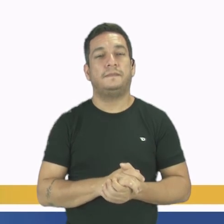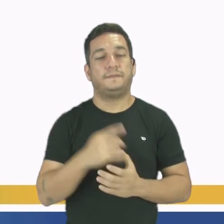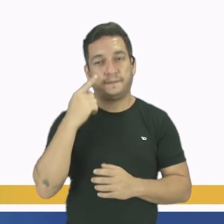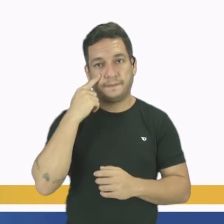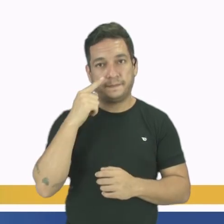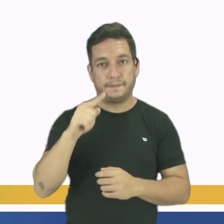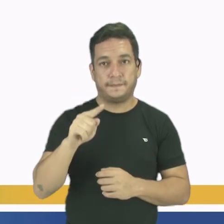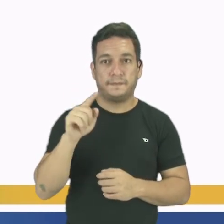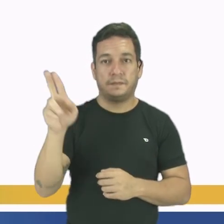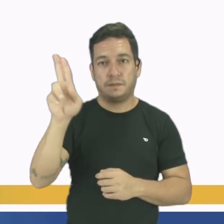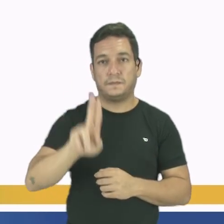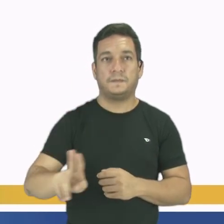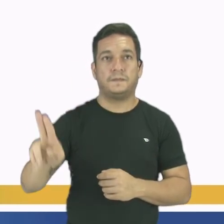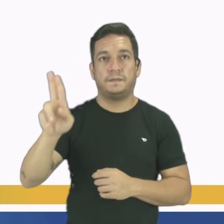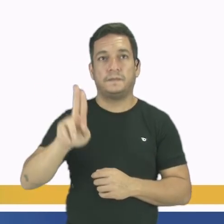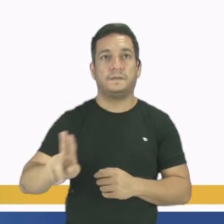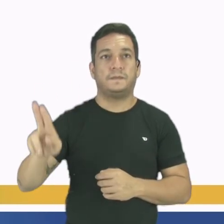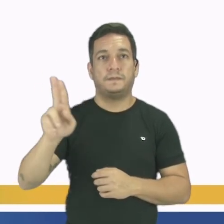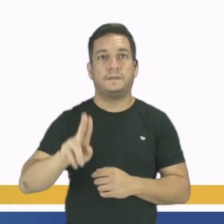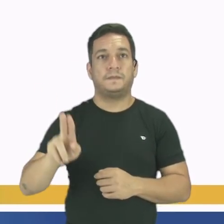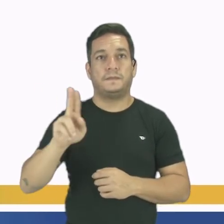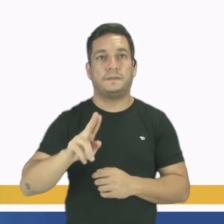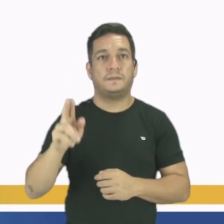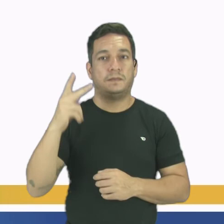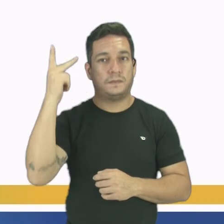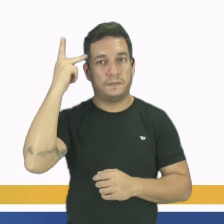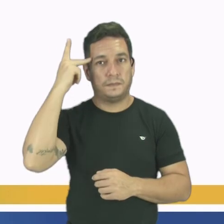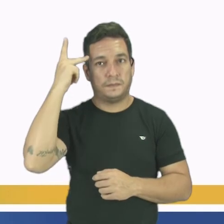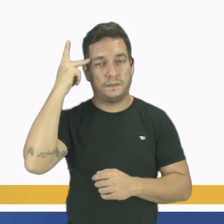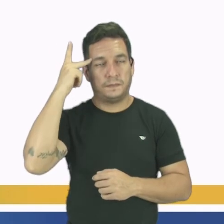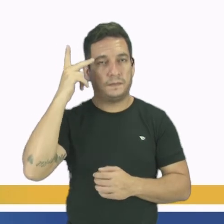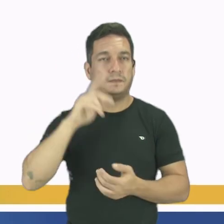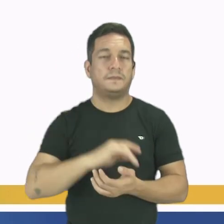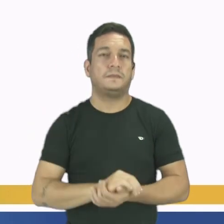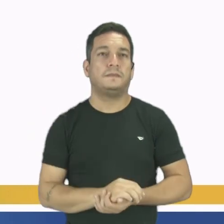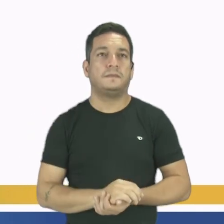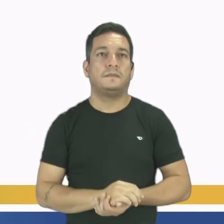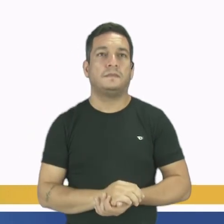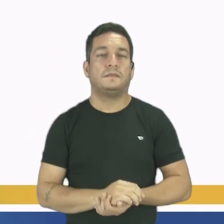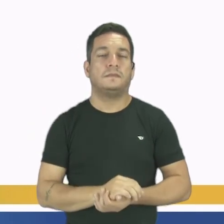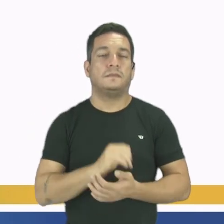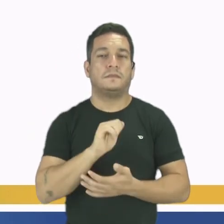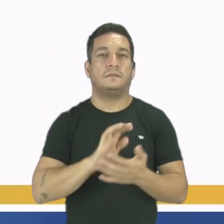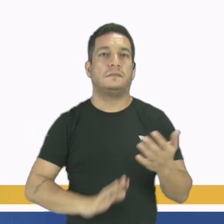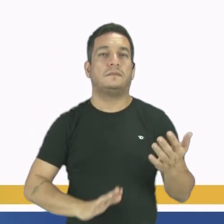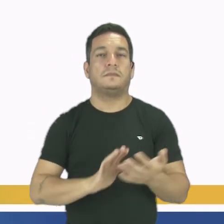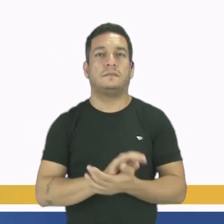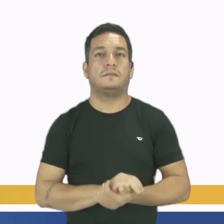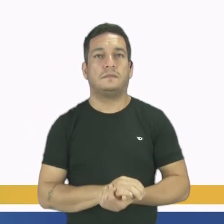ver aqui na Universidade de Anhembi Morumbi. Aqui do exercício,